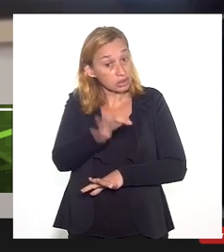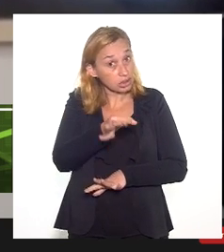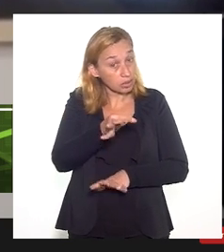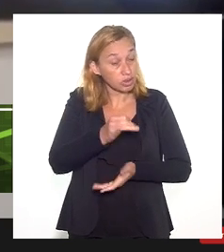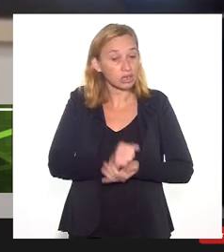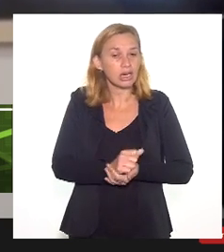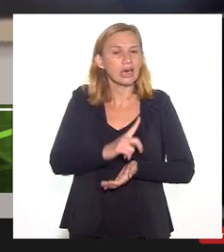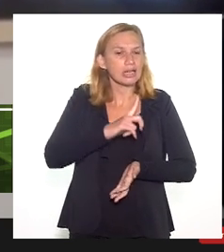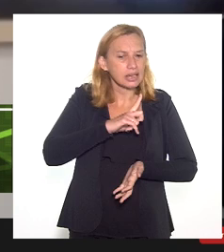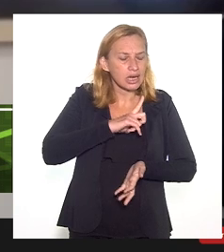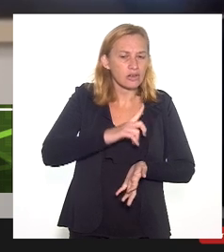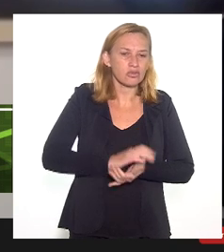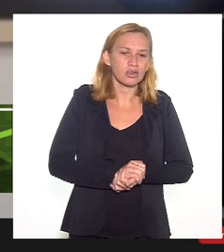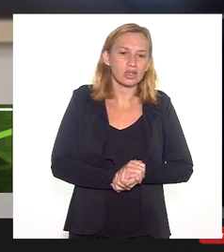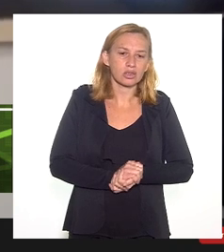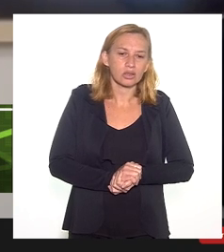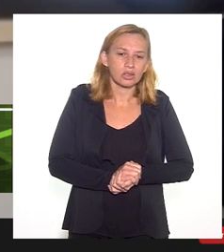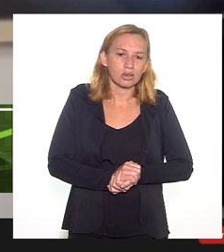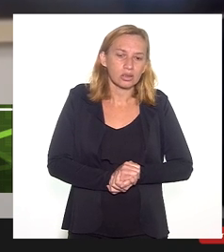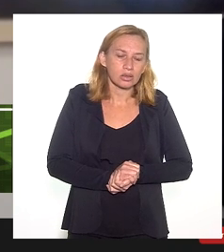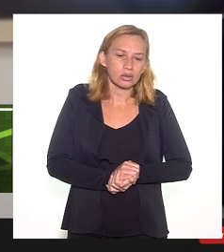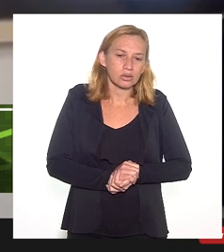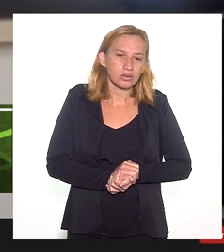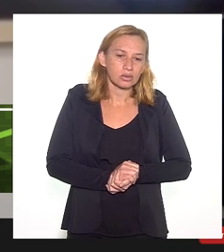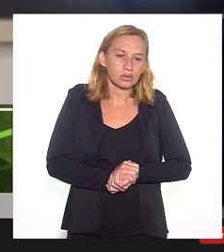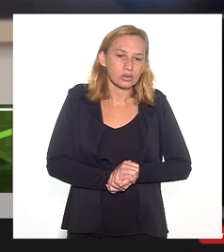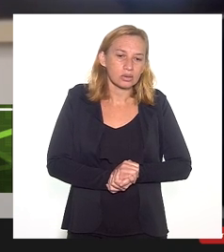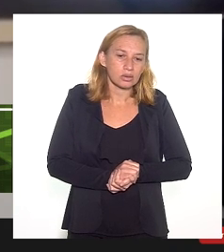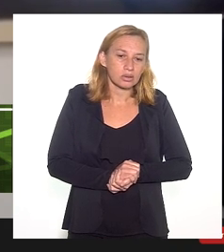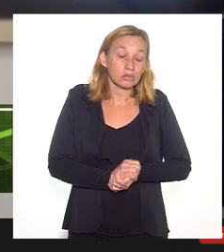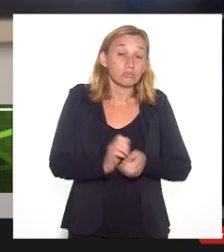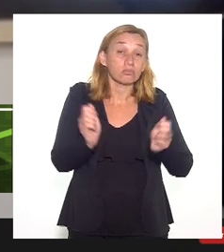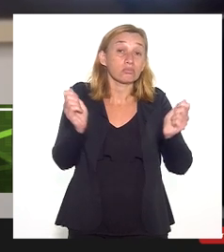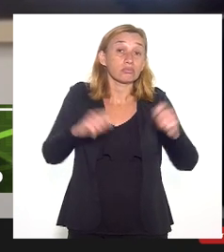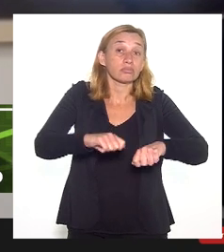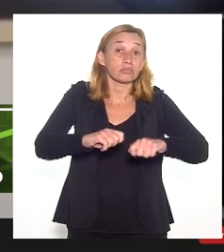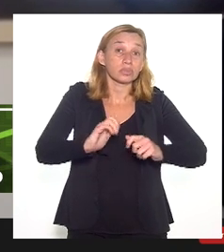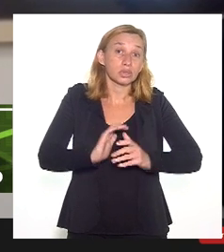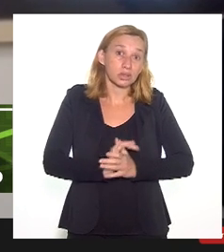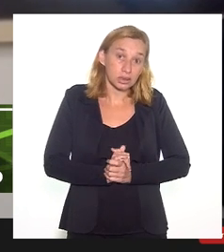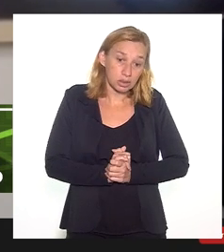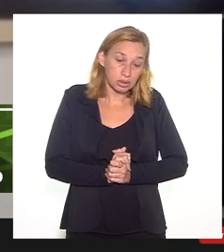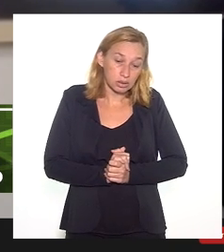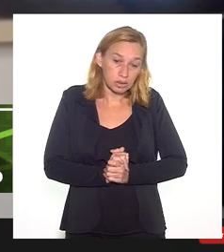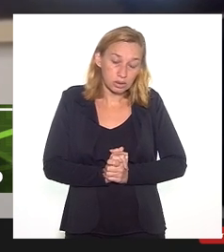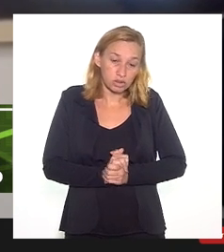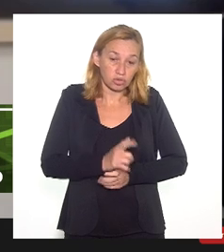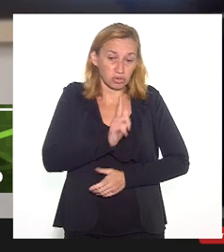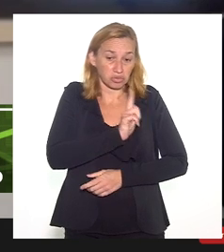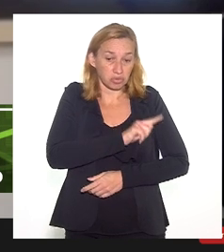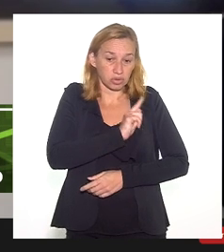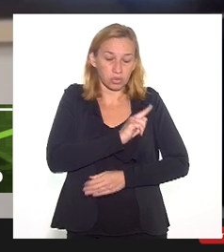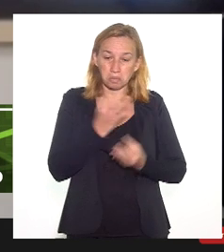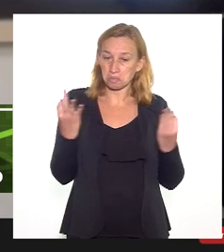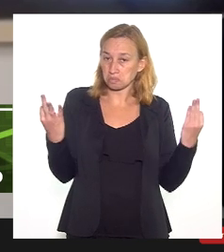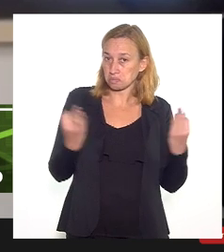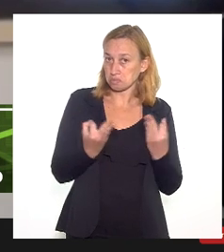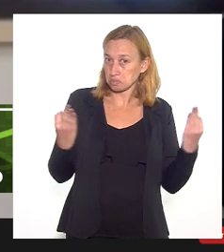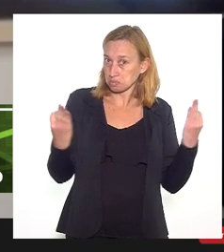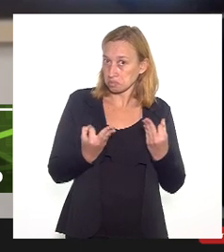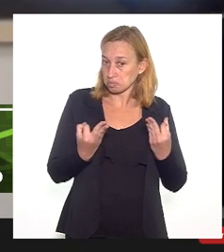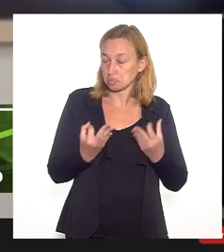teve uma capacidade de gestão extraordinária,